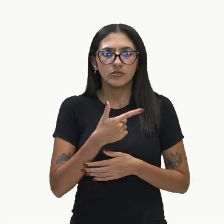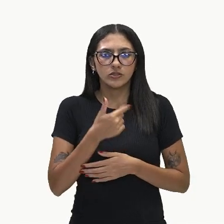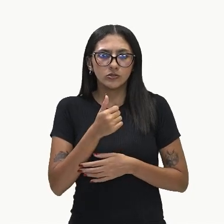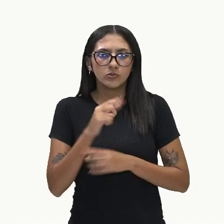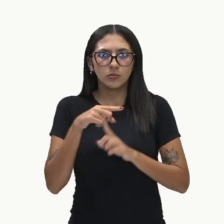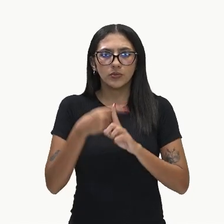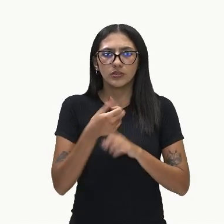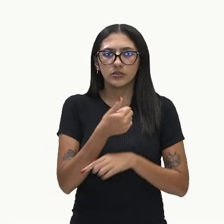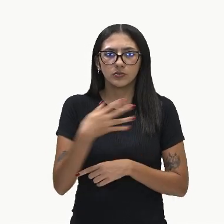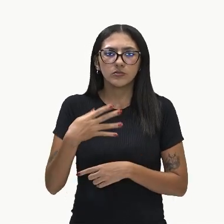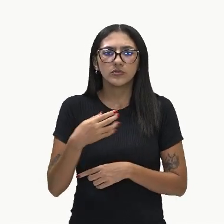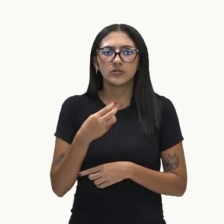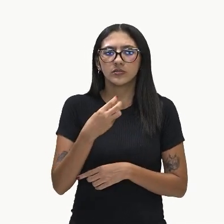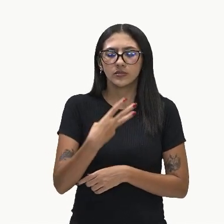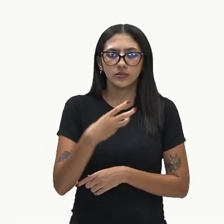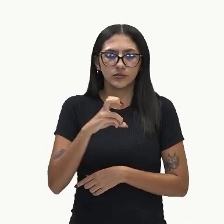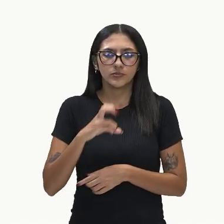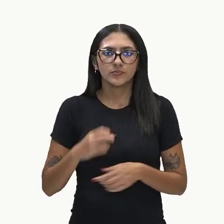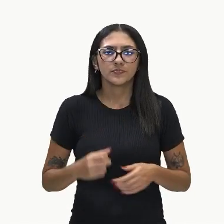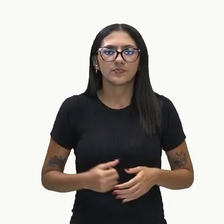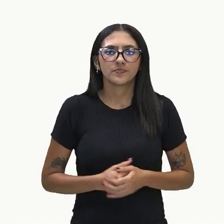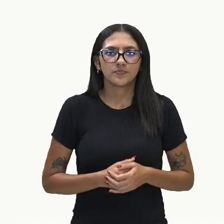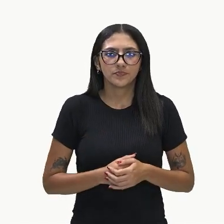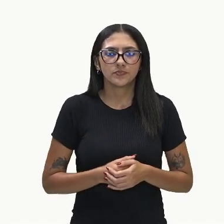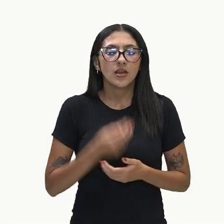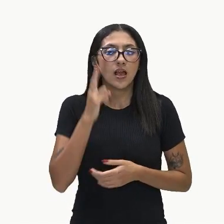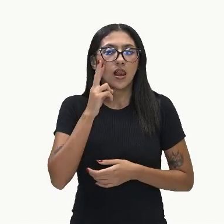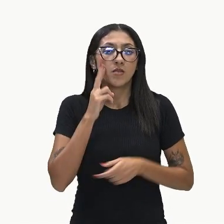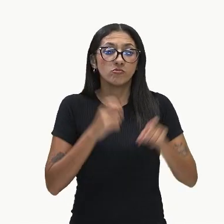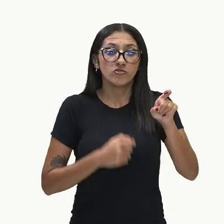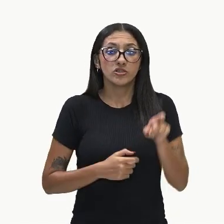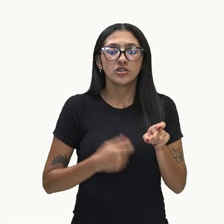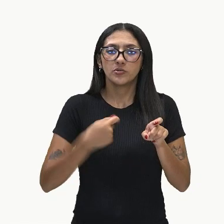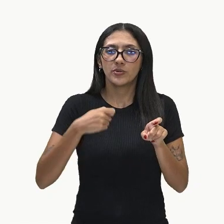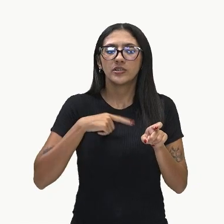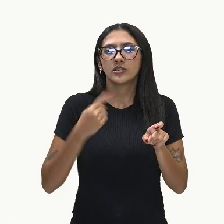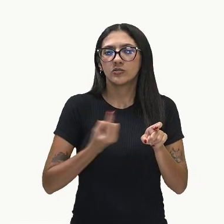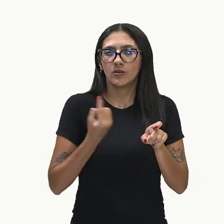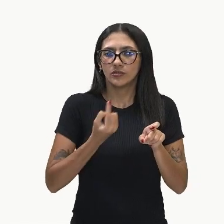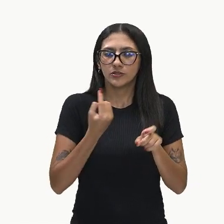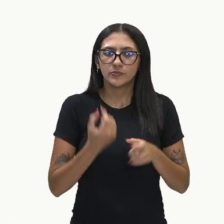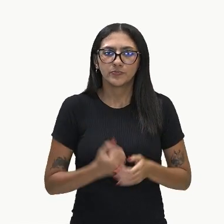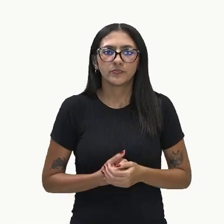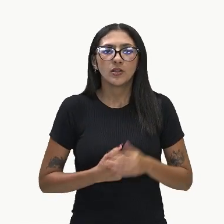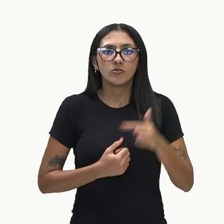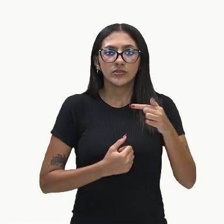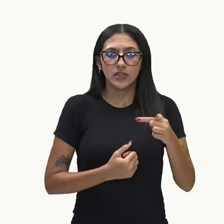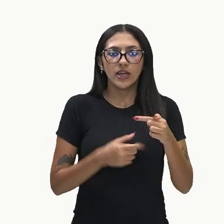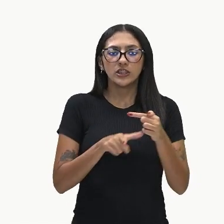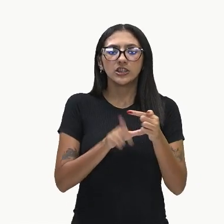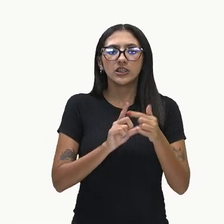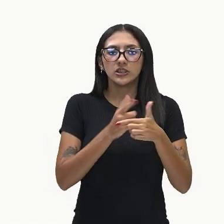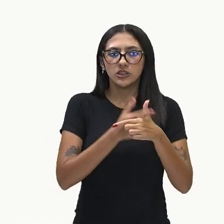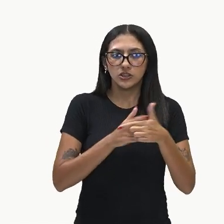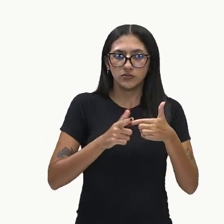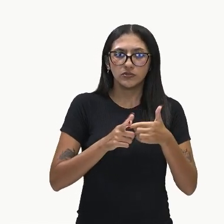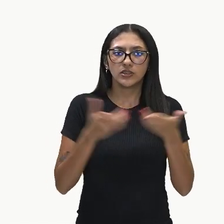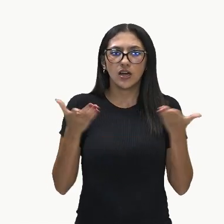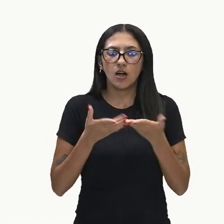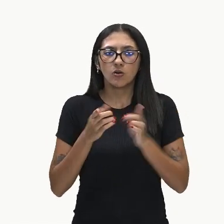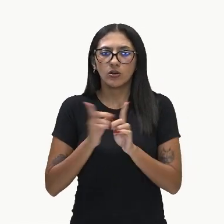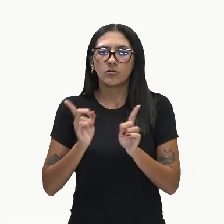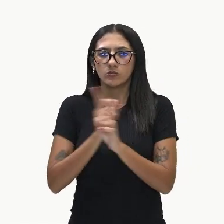Tá? Aquele mesmo procedimento, ó, eu tenho que deixar meu x sozinho. Então, o 7 que está multiplicando vai passar para o outro lado,